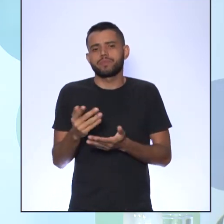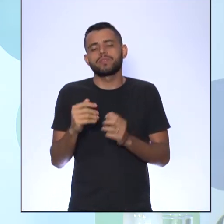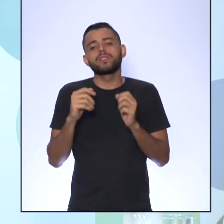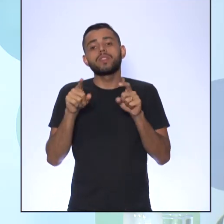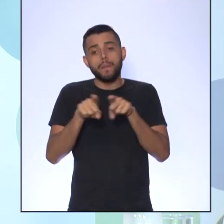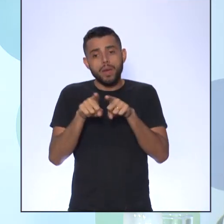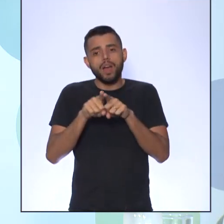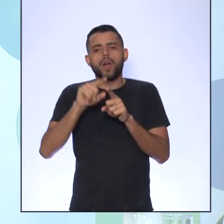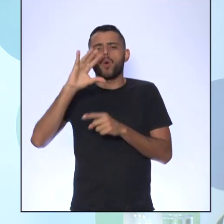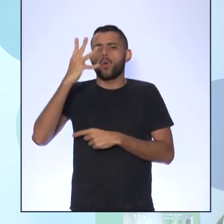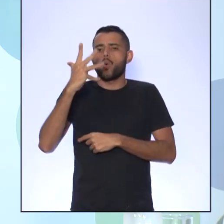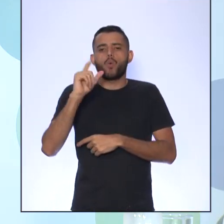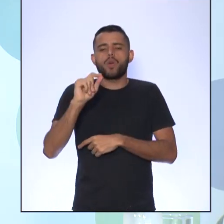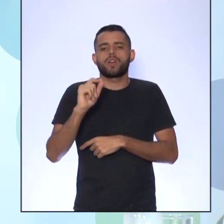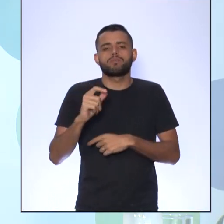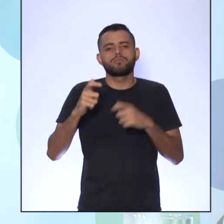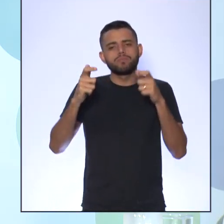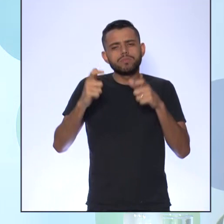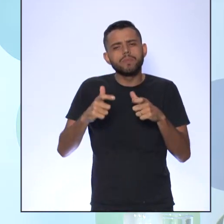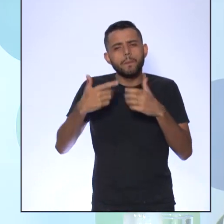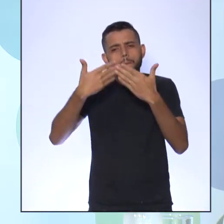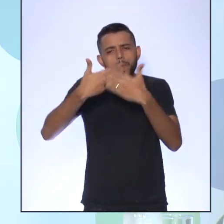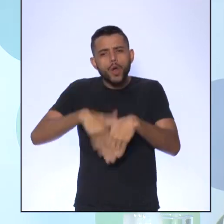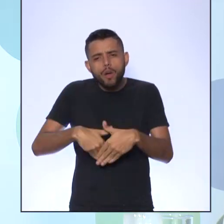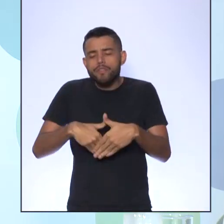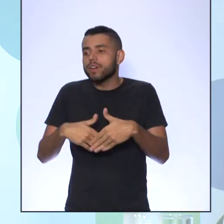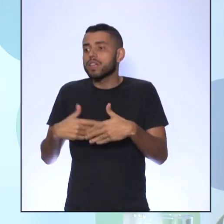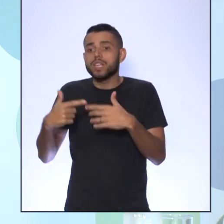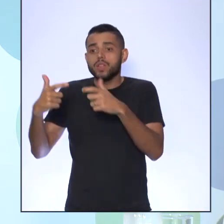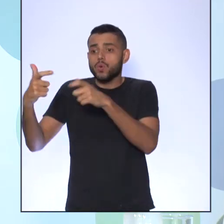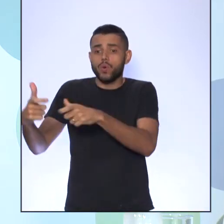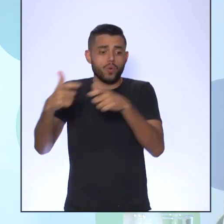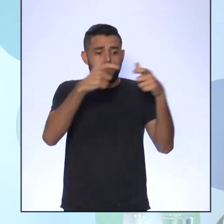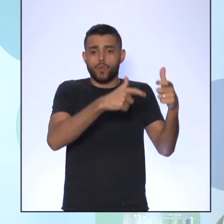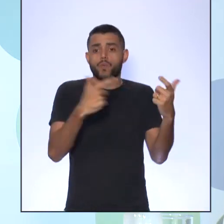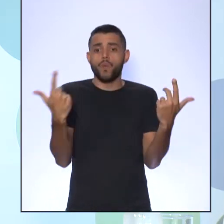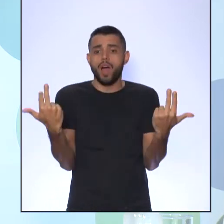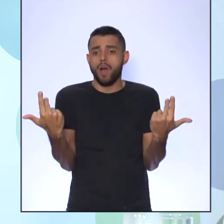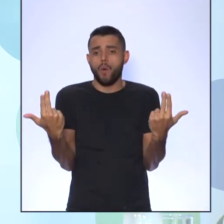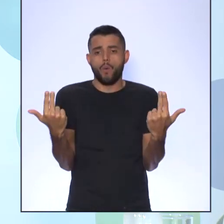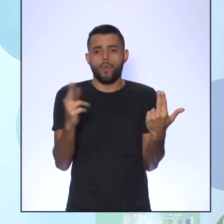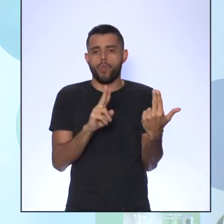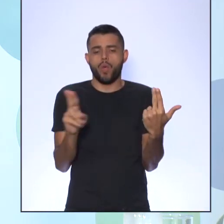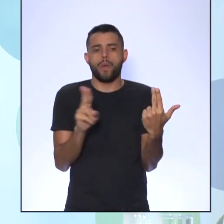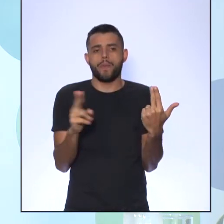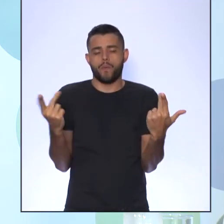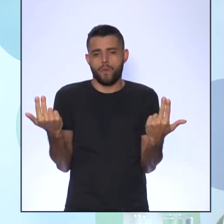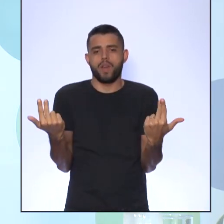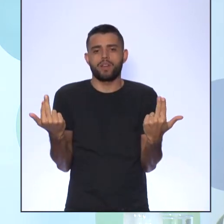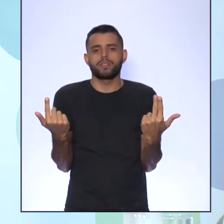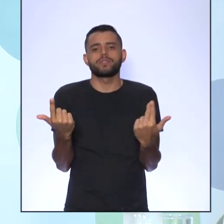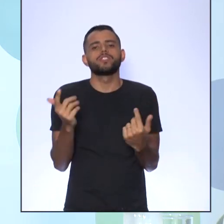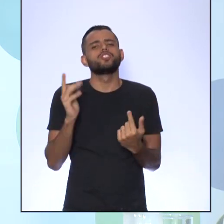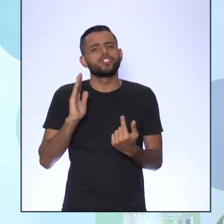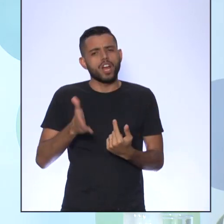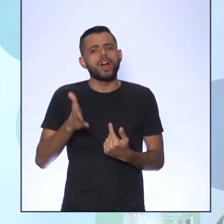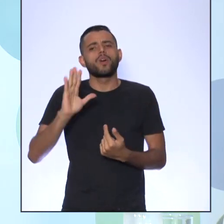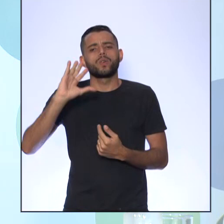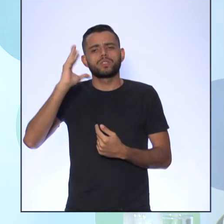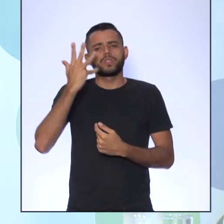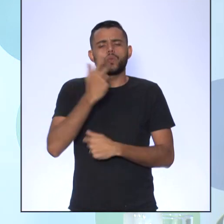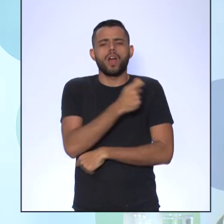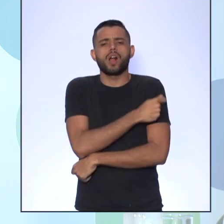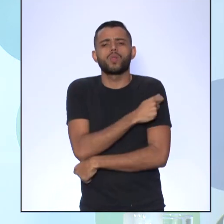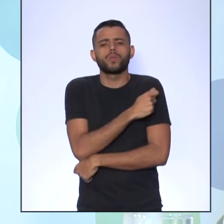de prova ter o mesmo nome de um outro local de prova. Já tive um caso, secretário, né, de um estudante que ele foi